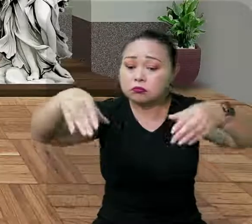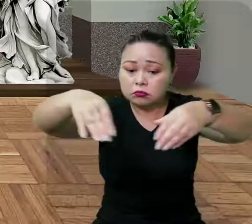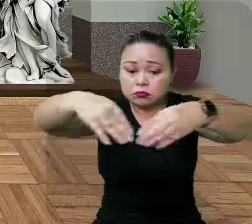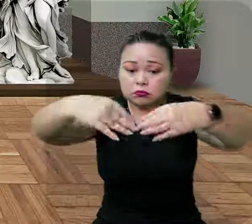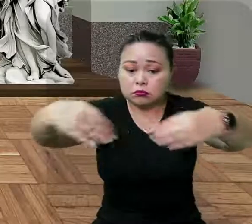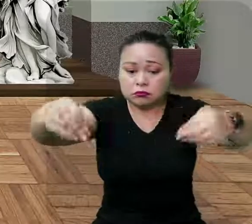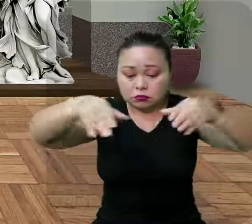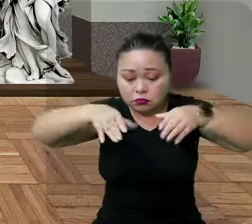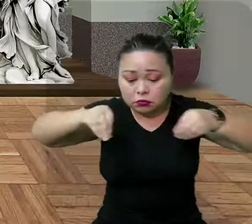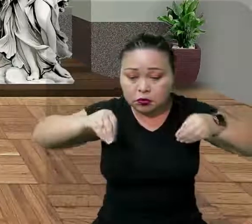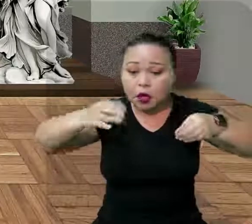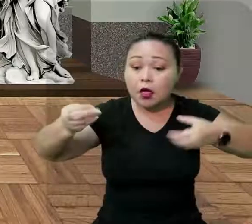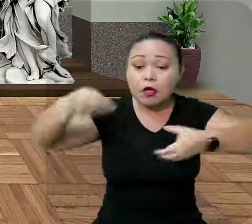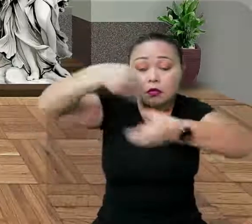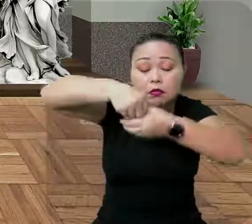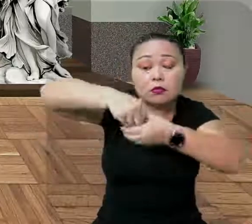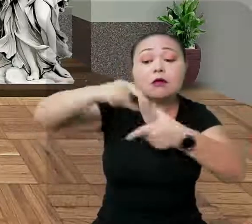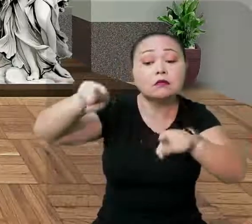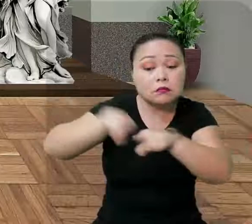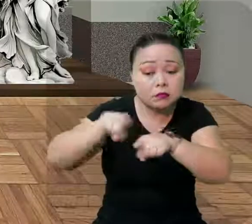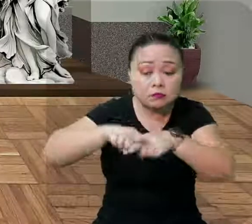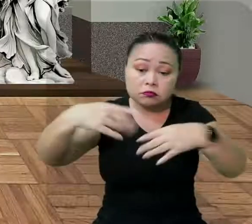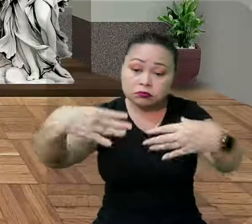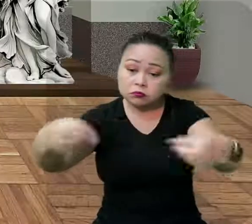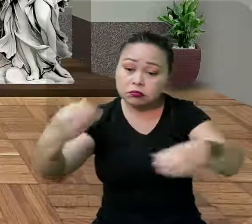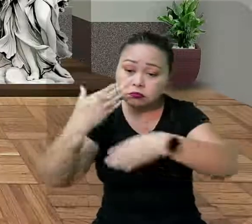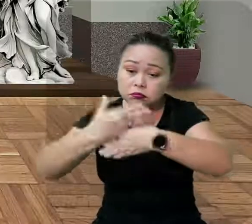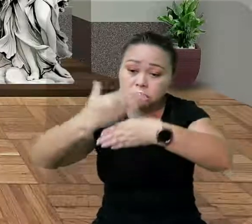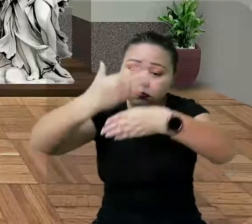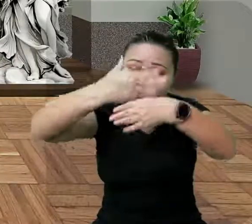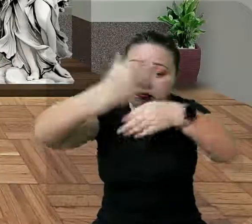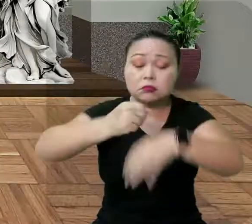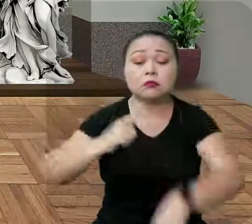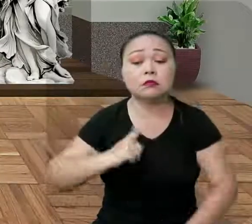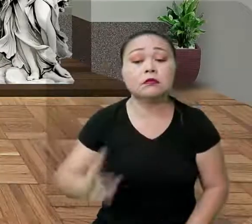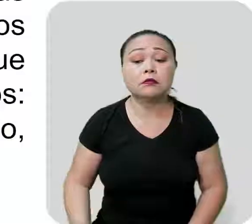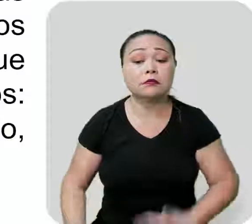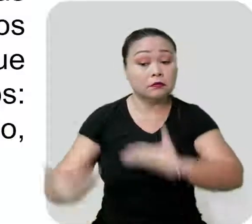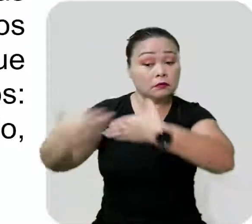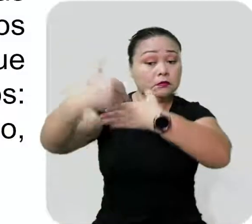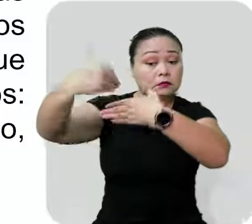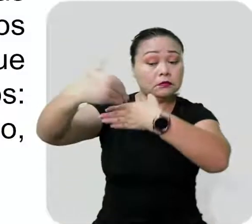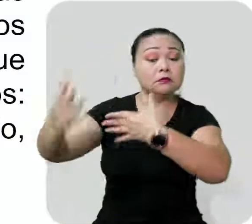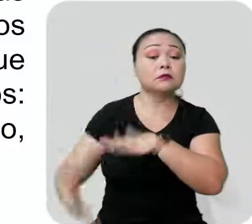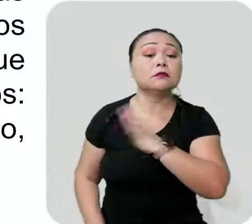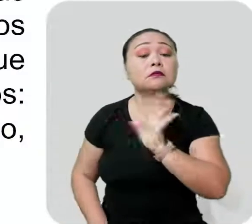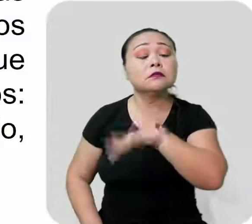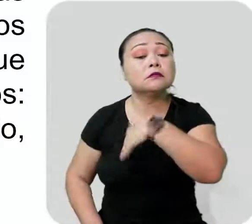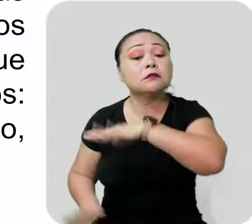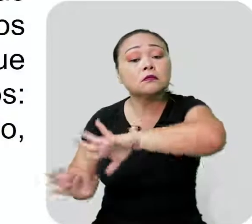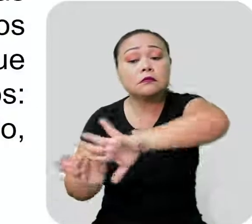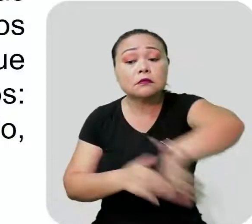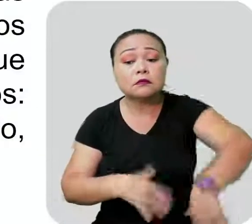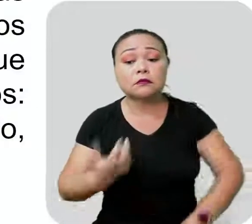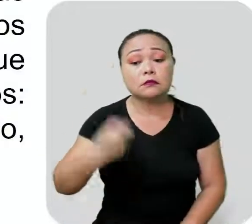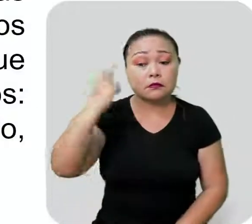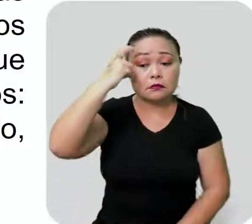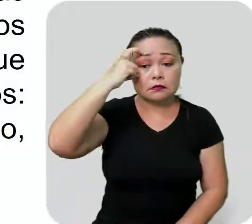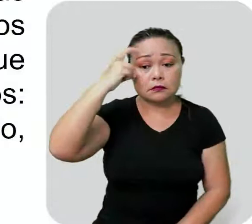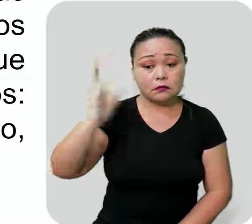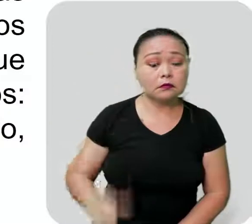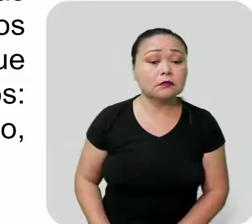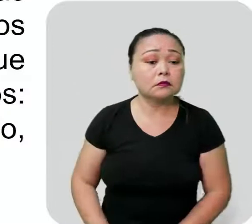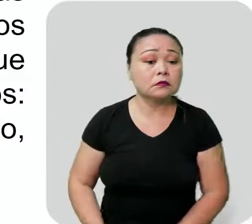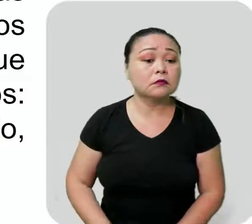e dentro do interior também teve falsificações na Cultura professor o que que nós temos